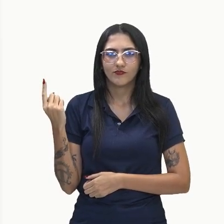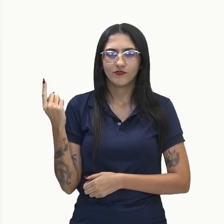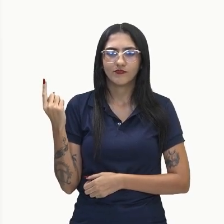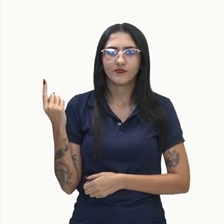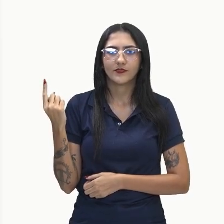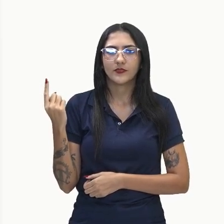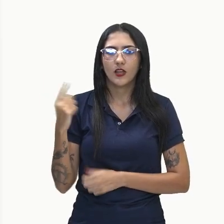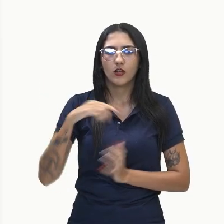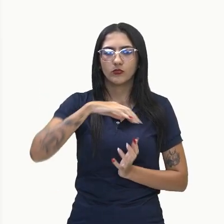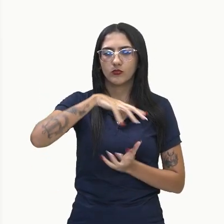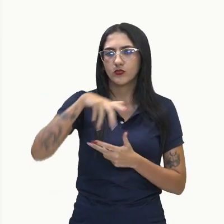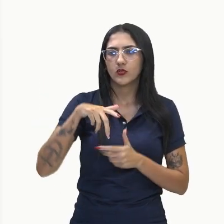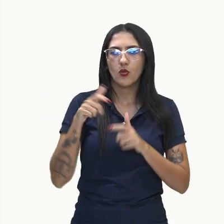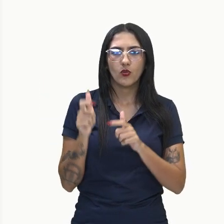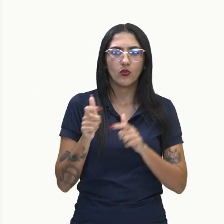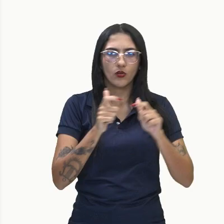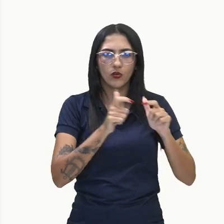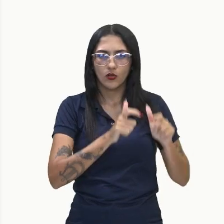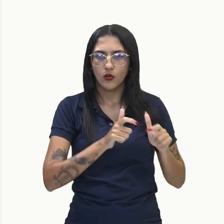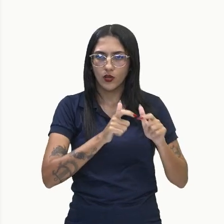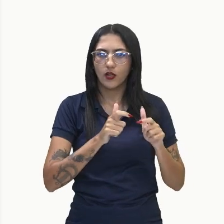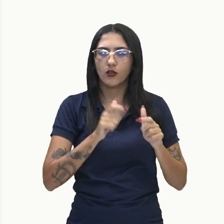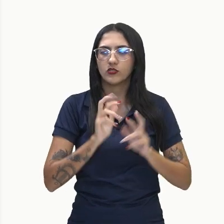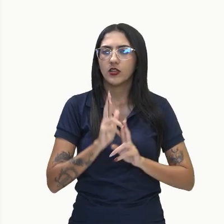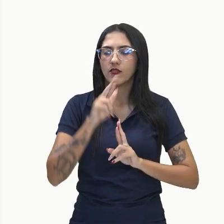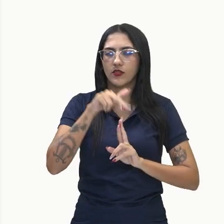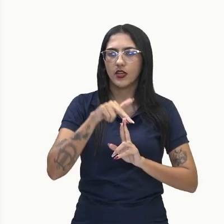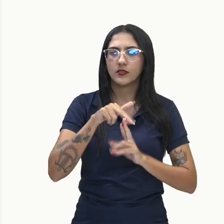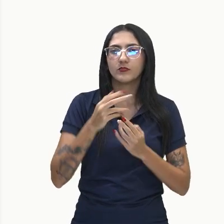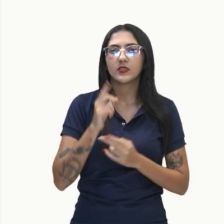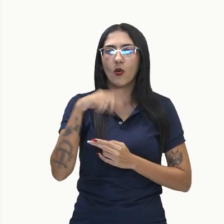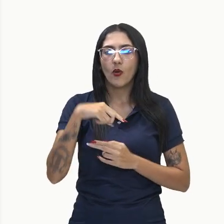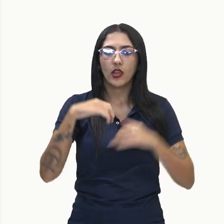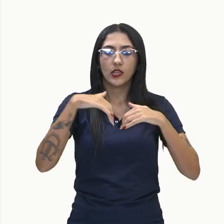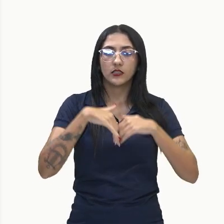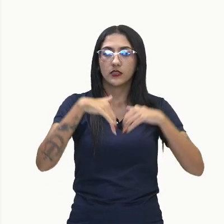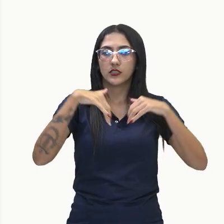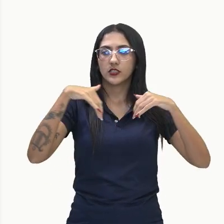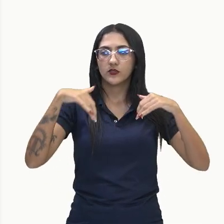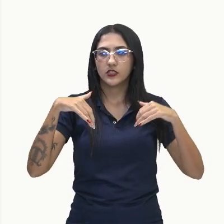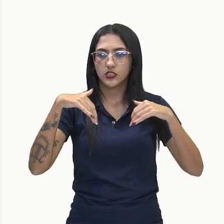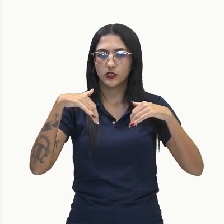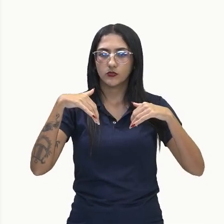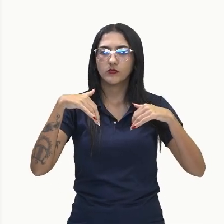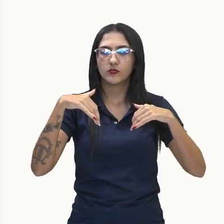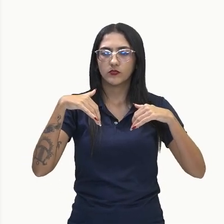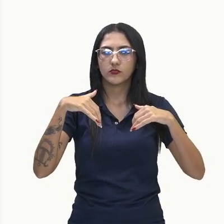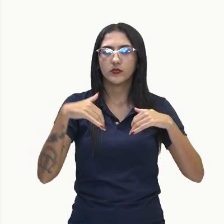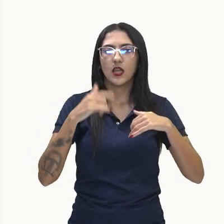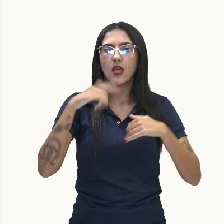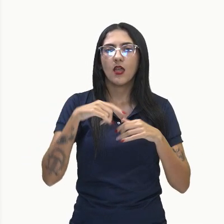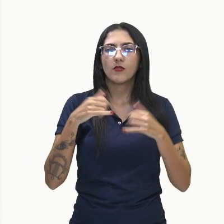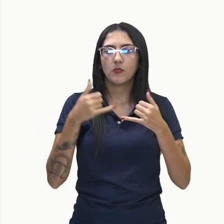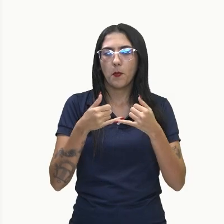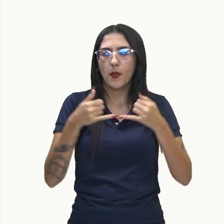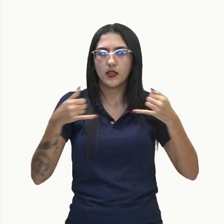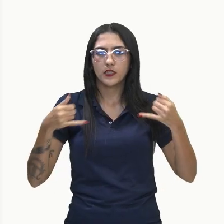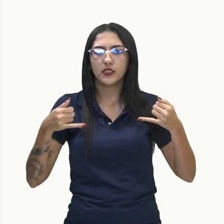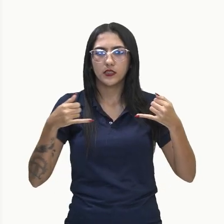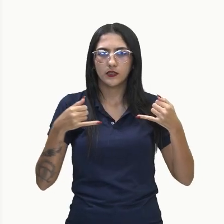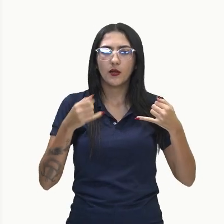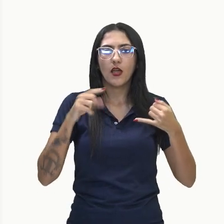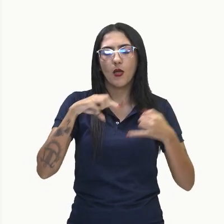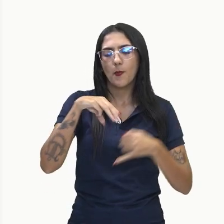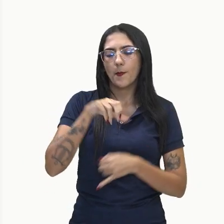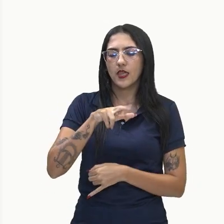linha, só para a gente ver aqui até em cima. Então, essa linha dividindo aí, que nós chamamos uma linha de referência de meridiano